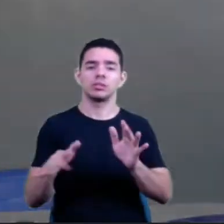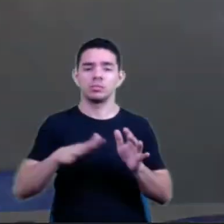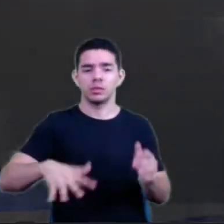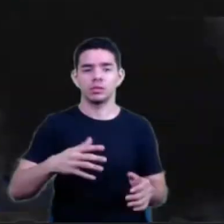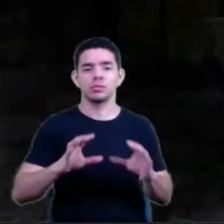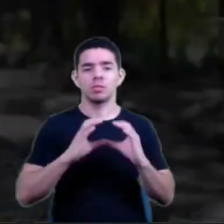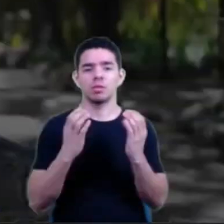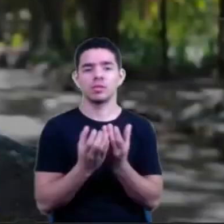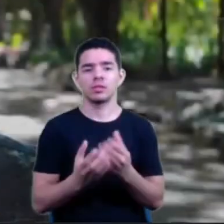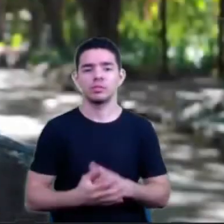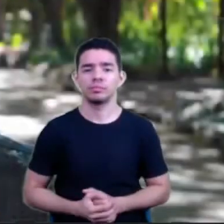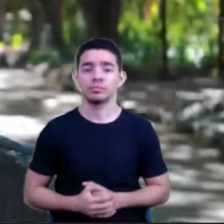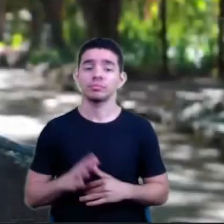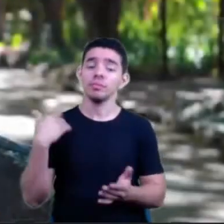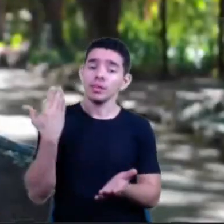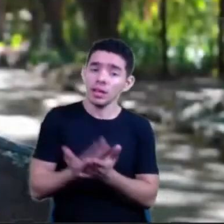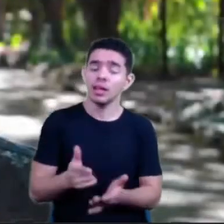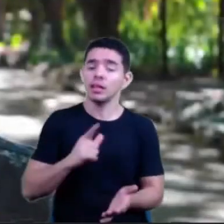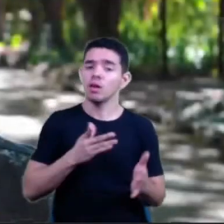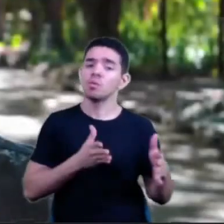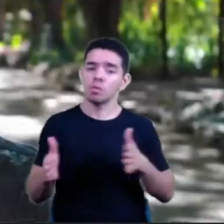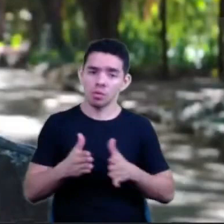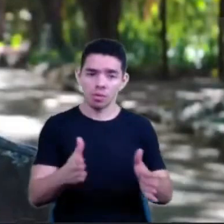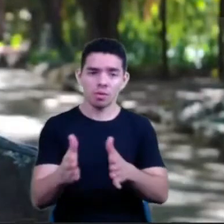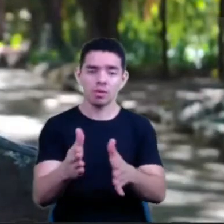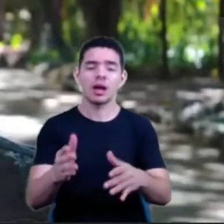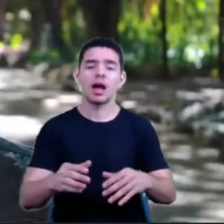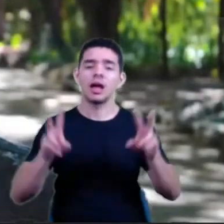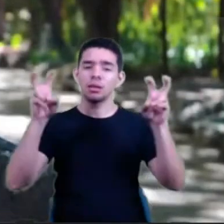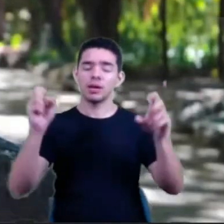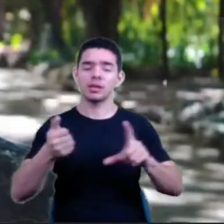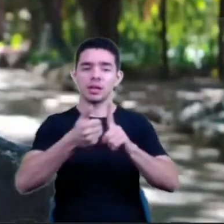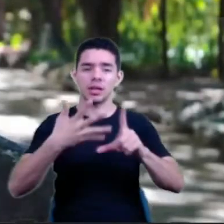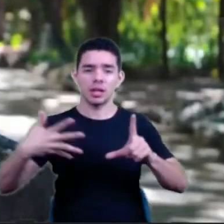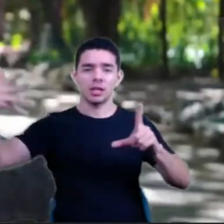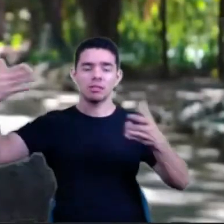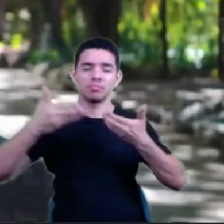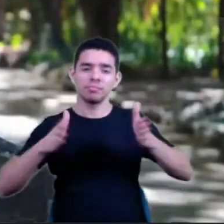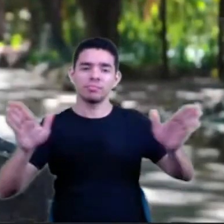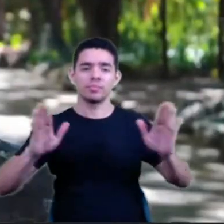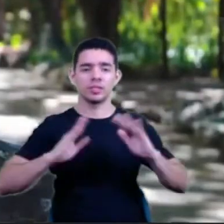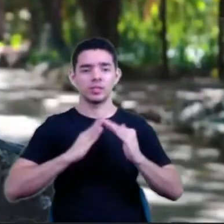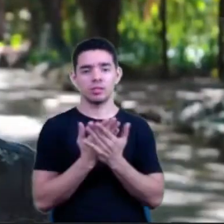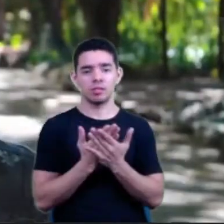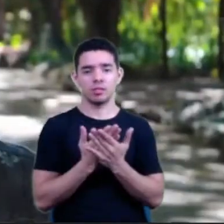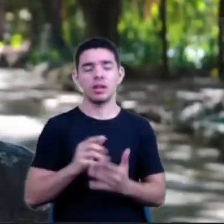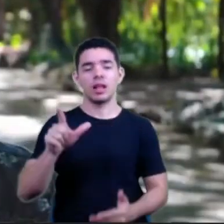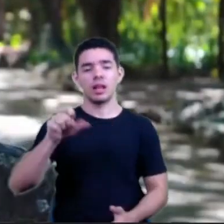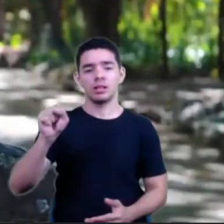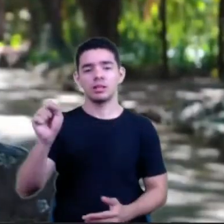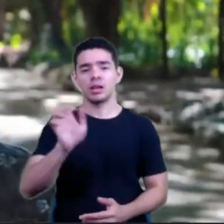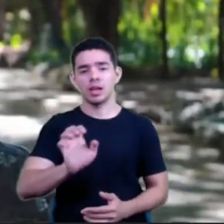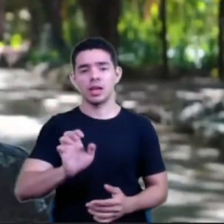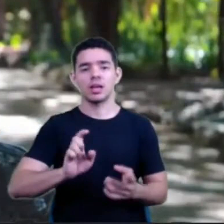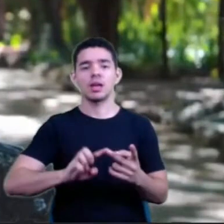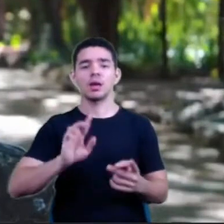convive. Ainda há um longo caminho até que a temática LGBT saia do armário na escola. Lésbicas,